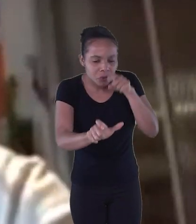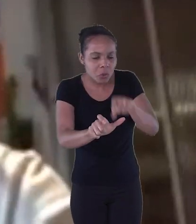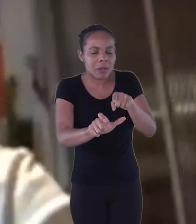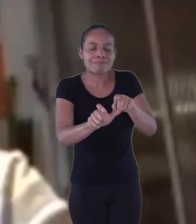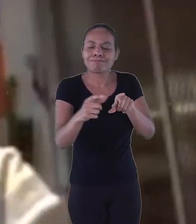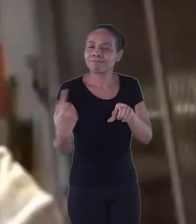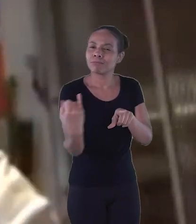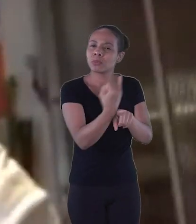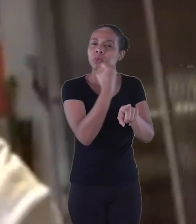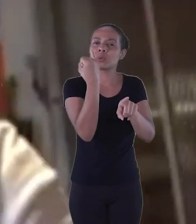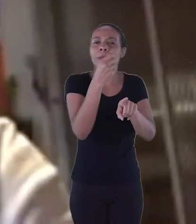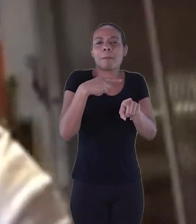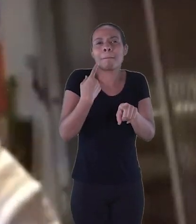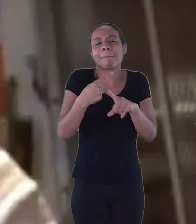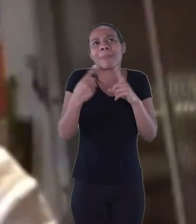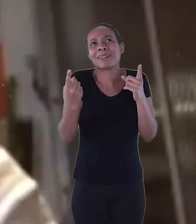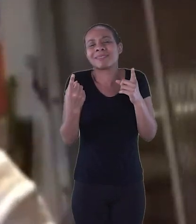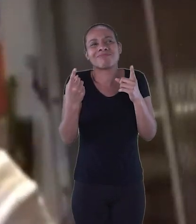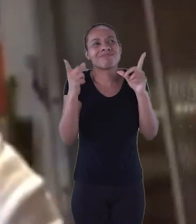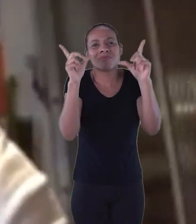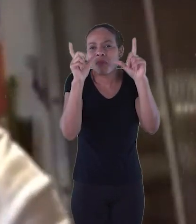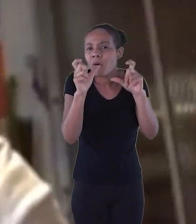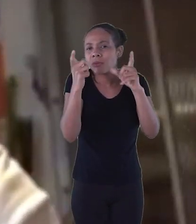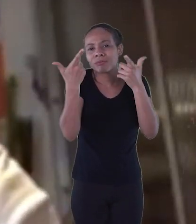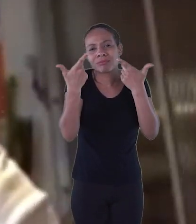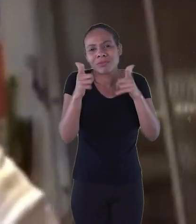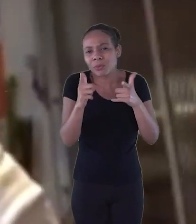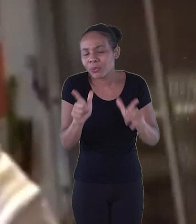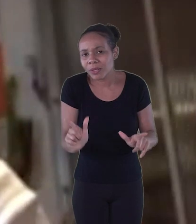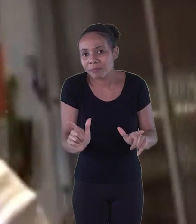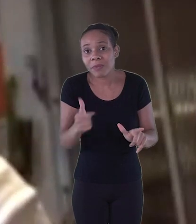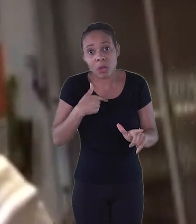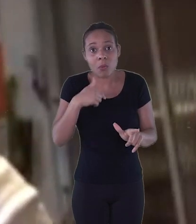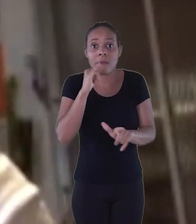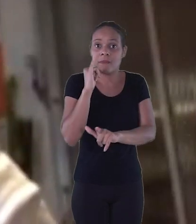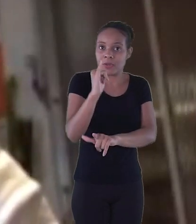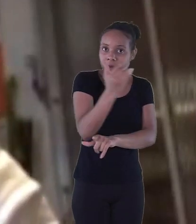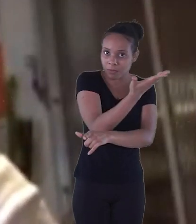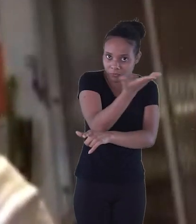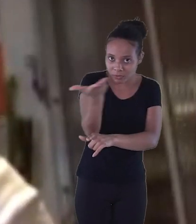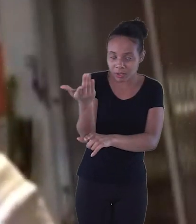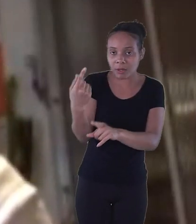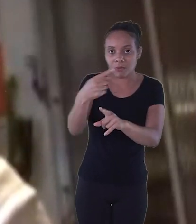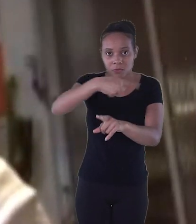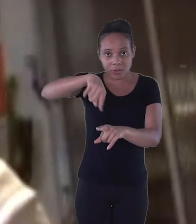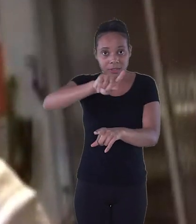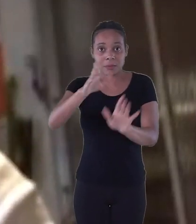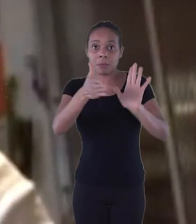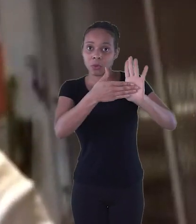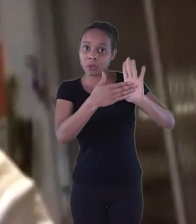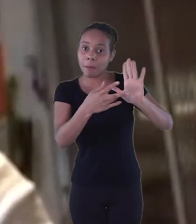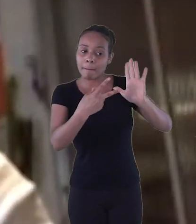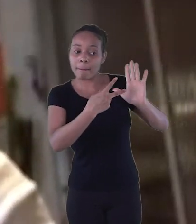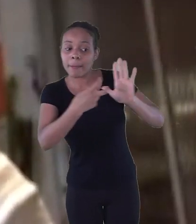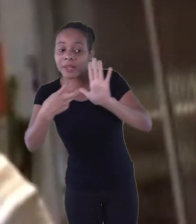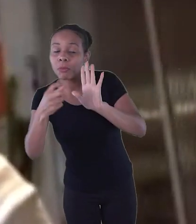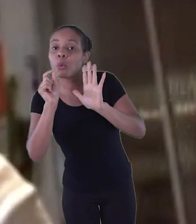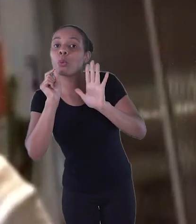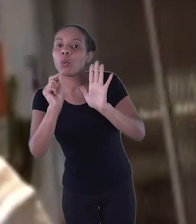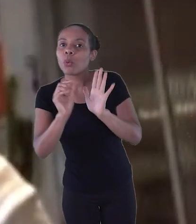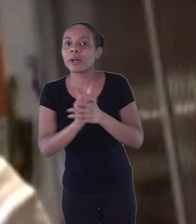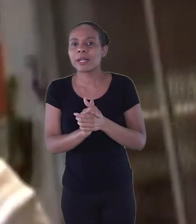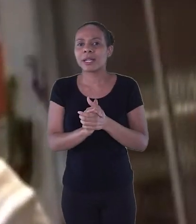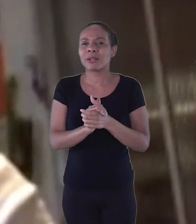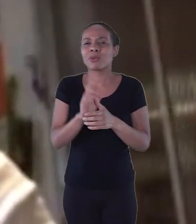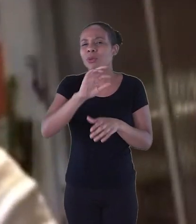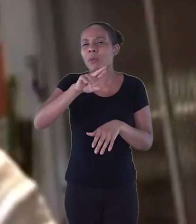retrato. Estou dizendo tudo isso para quem está assistindo, para vocês perceberem que o projeto ele é muito mais do que só o livro, né, e a